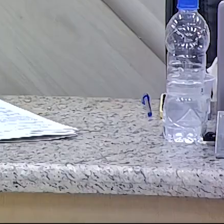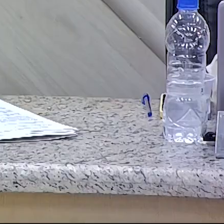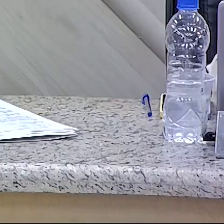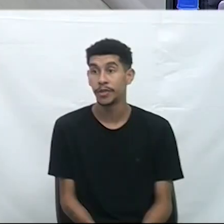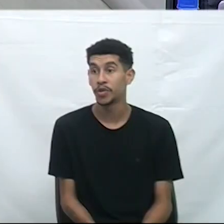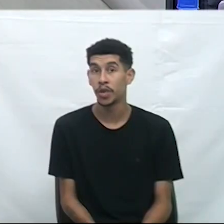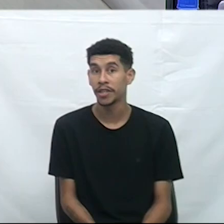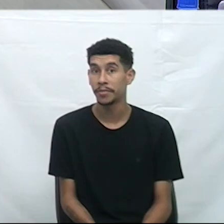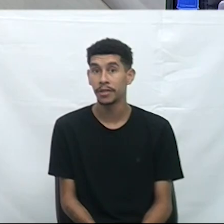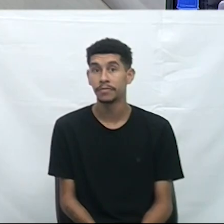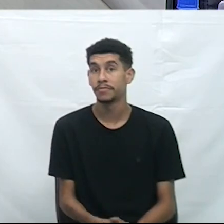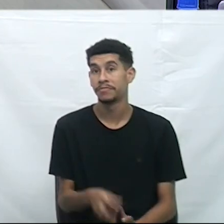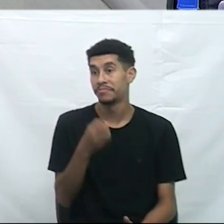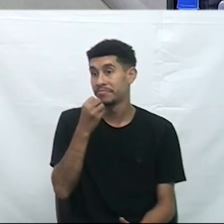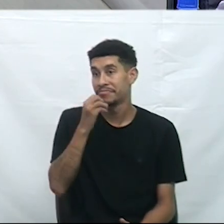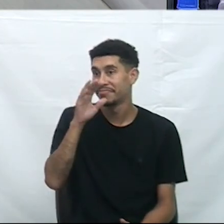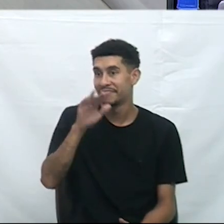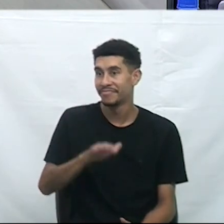Boa tarde,